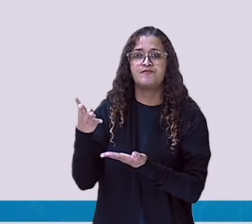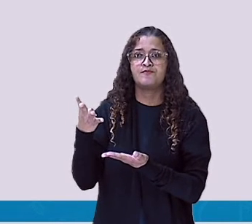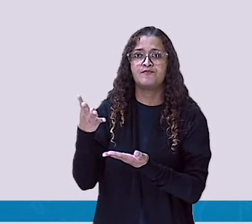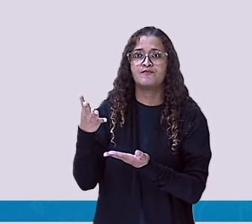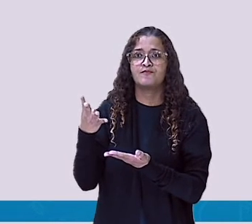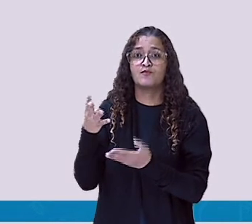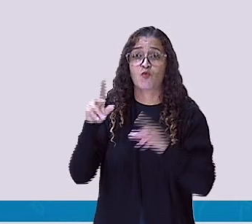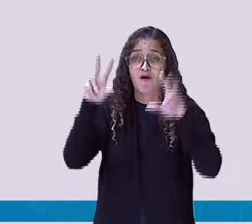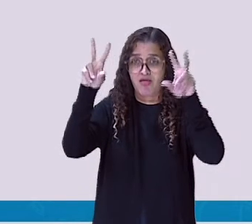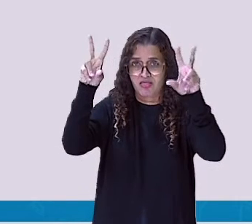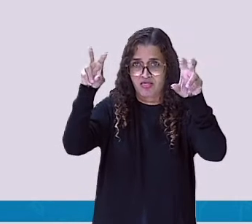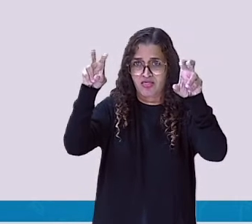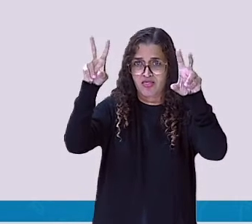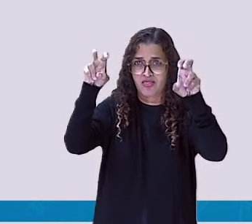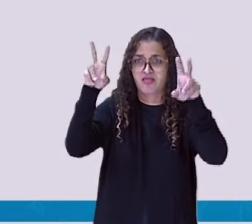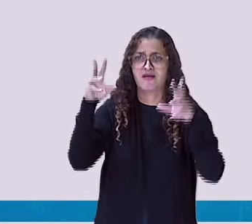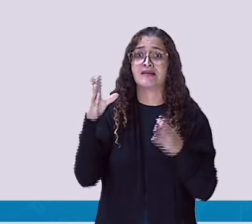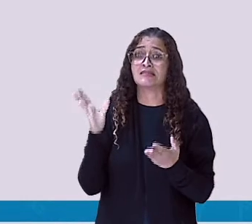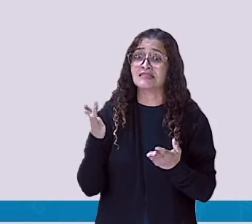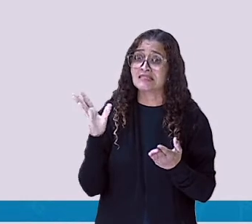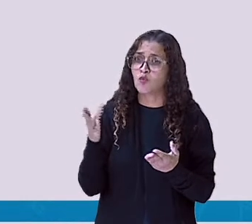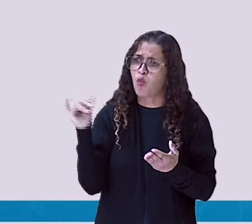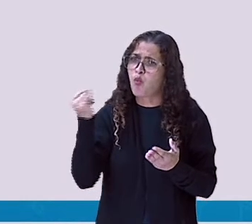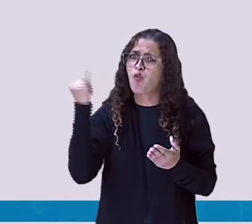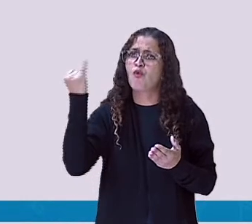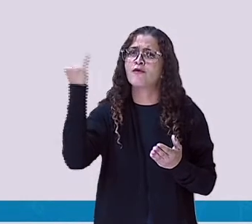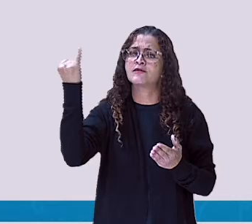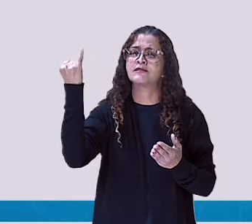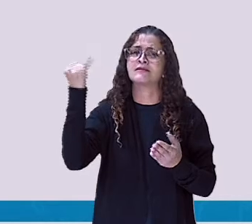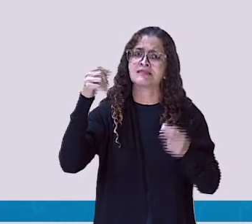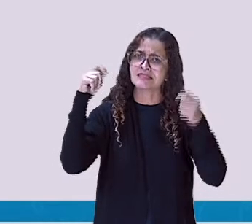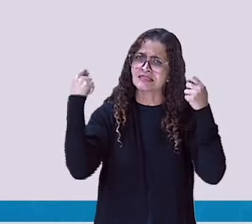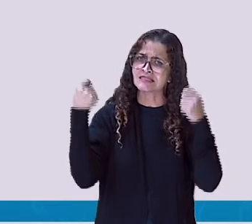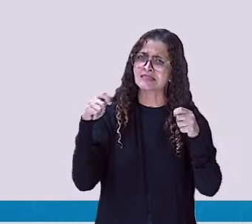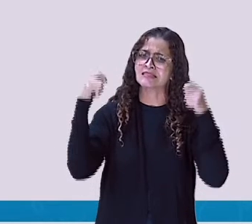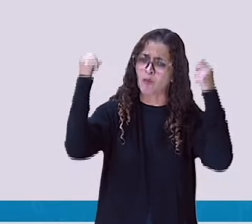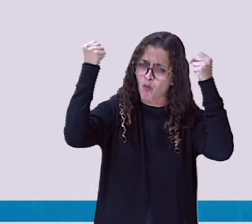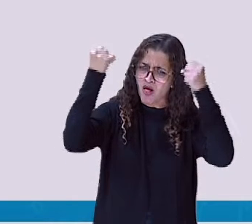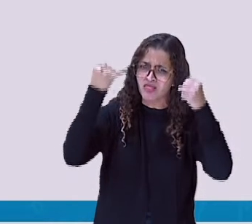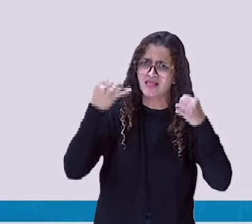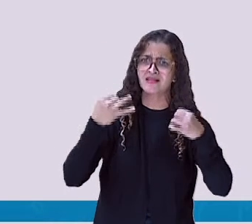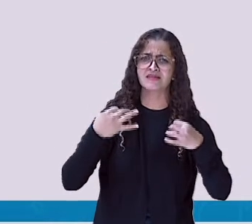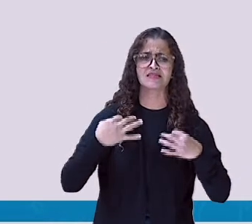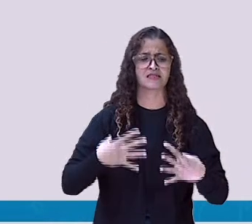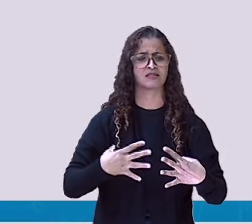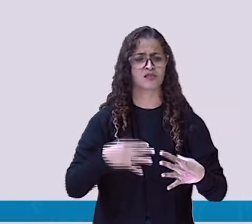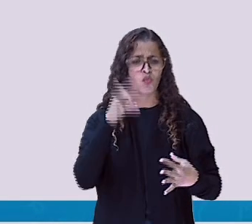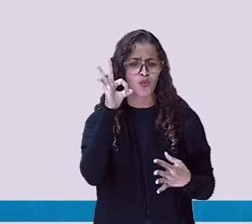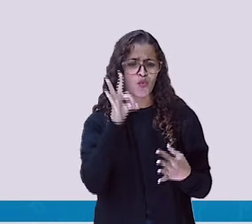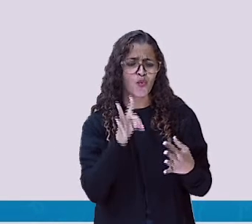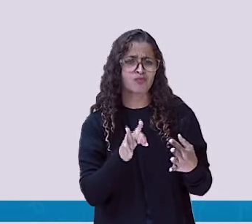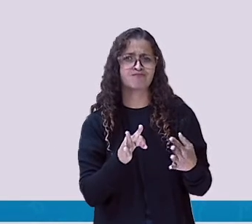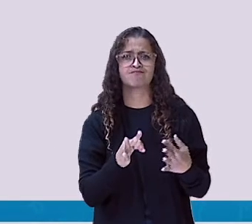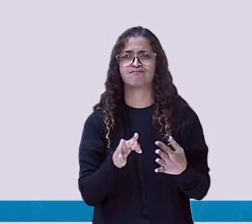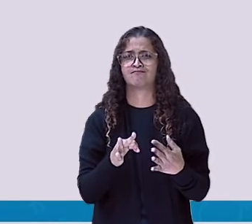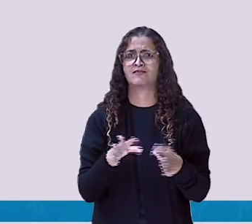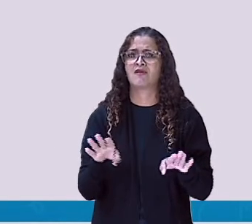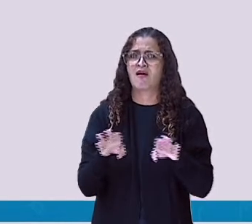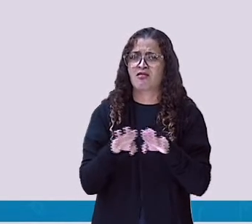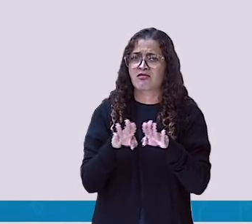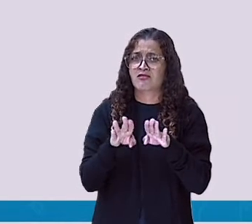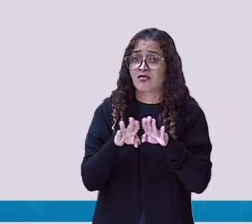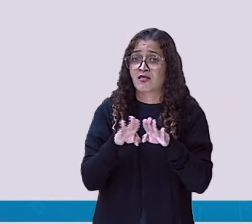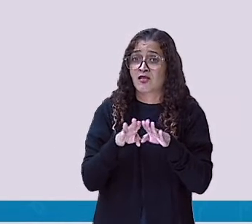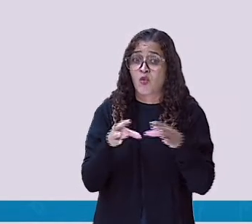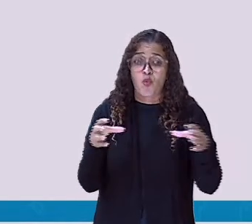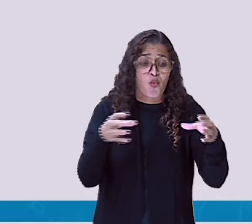o título, que precisa ser autoexplicativo, preferência de utilização de cores de uma